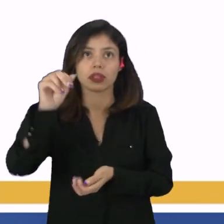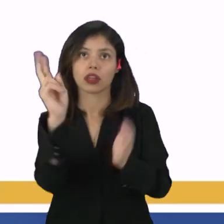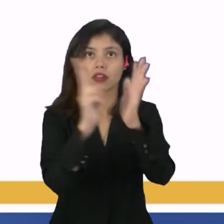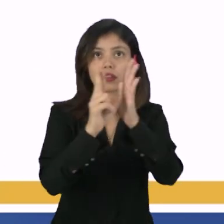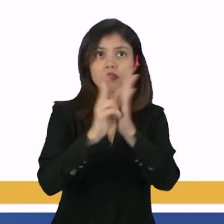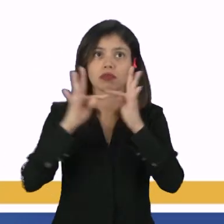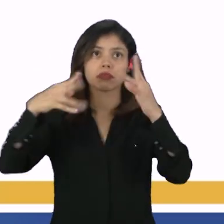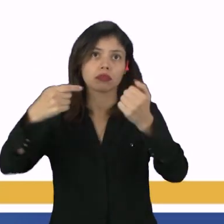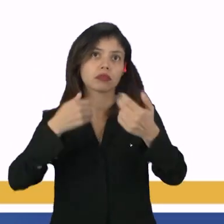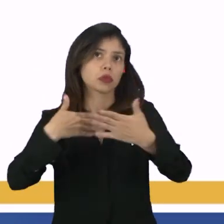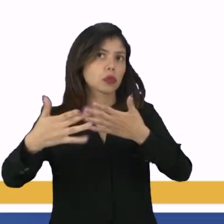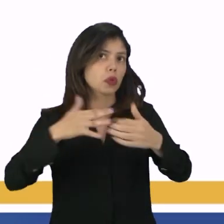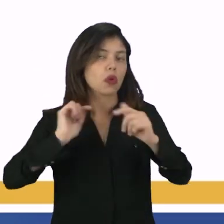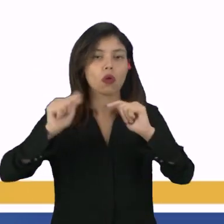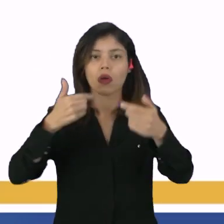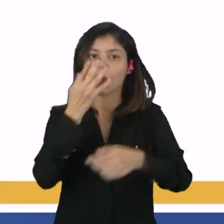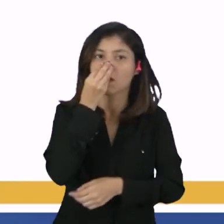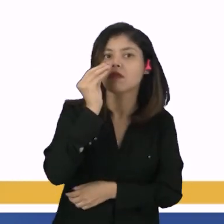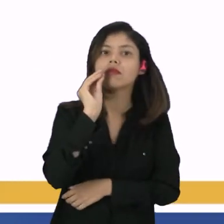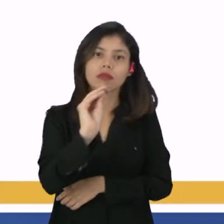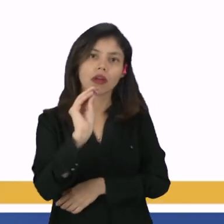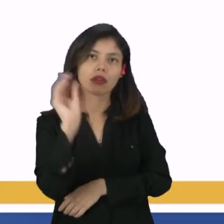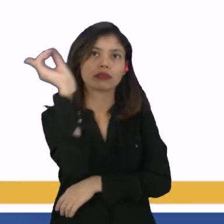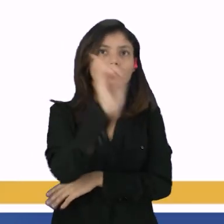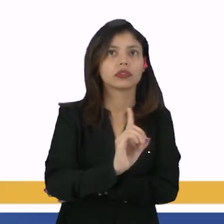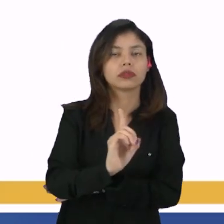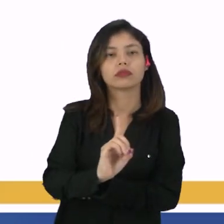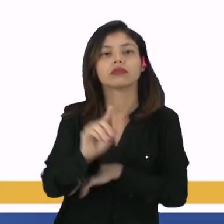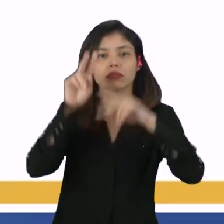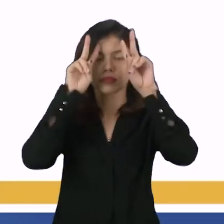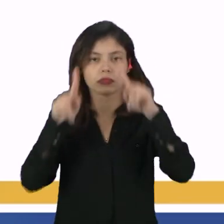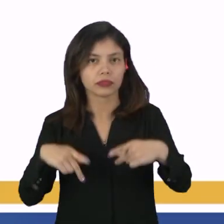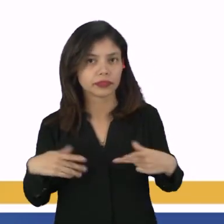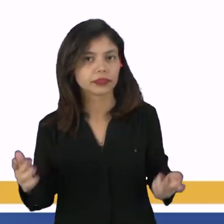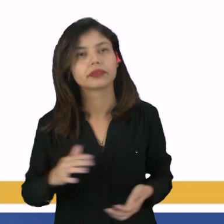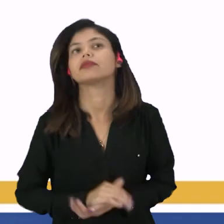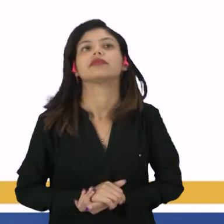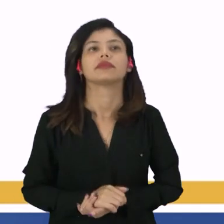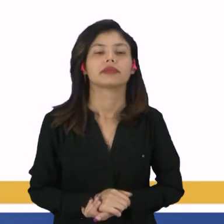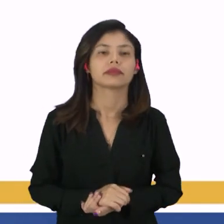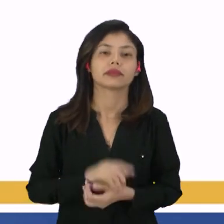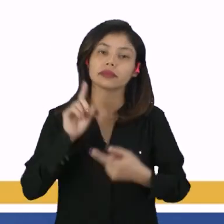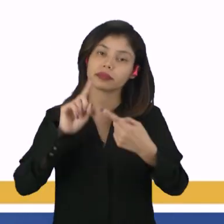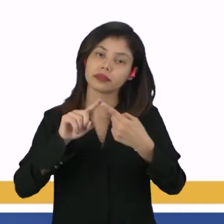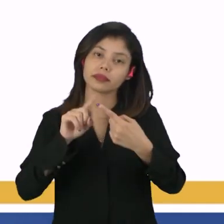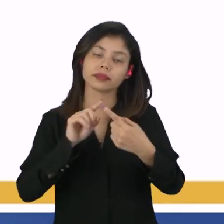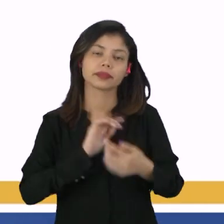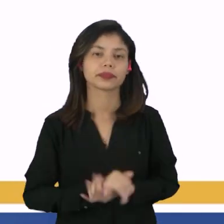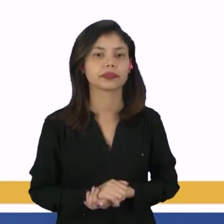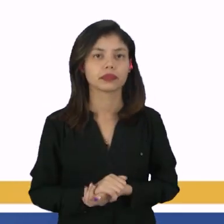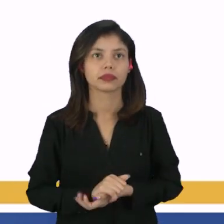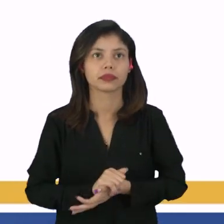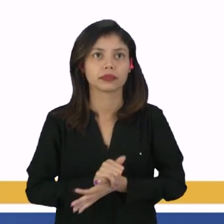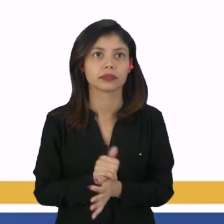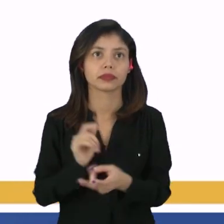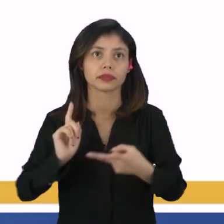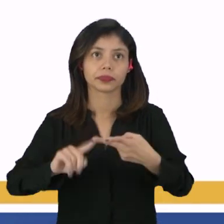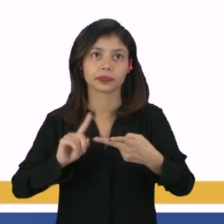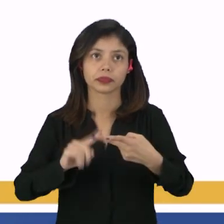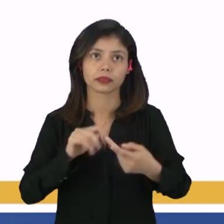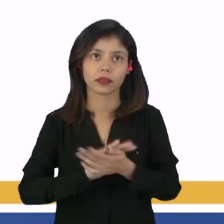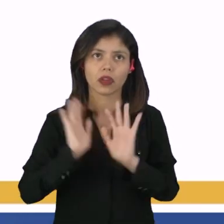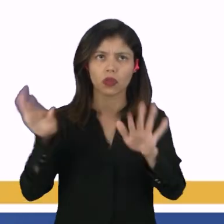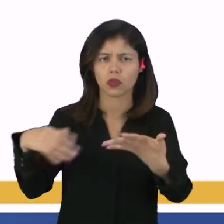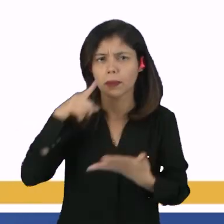demais posicionamentos que menosprezem os direitos humanos, tá? Essa é a primeira reflexão que a gente vai fazer da aula de hoje. Segunda